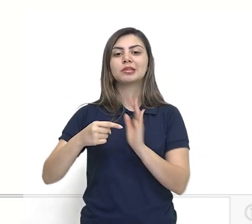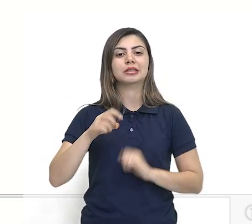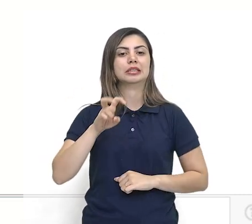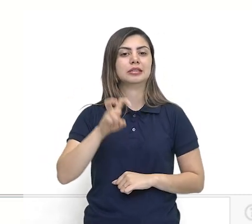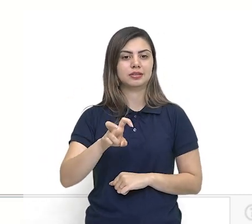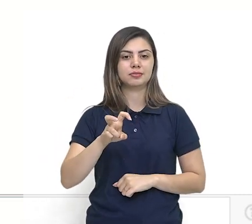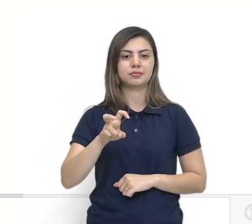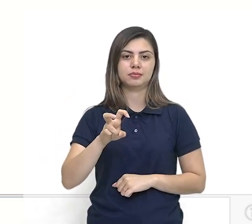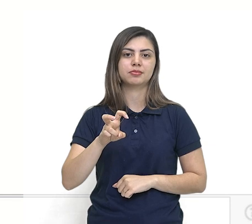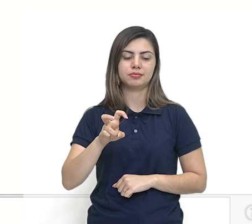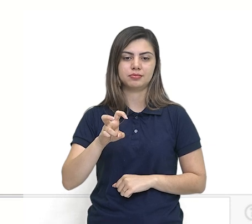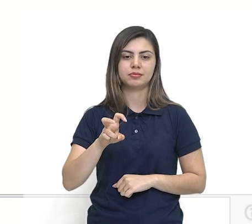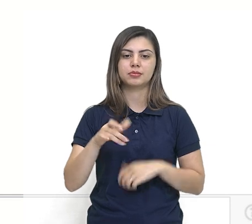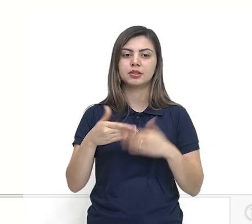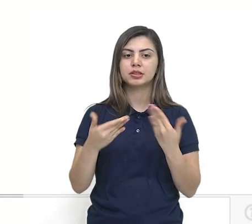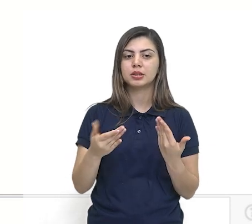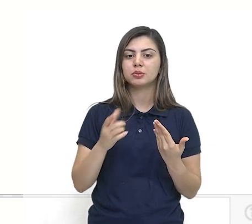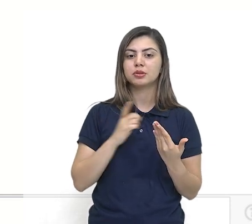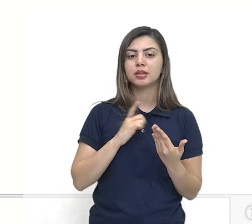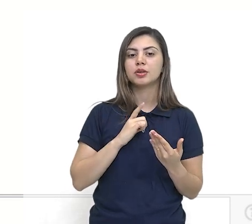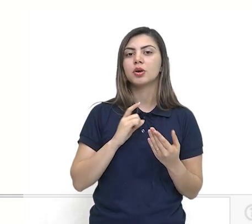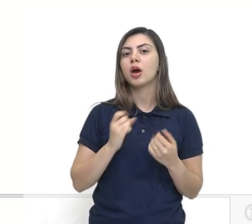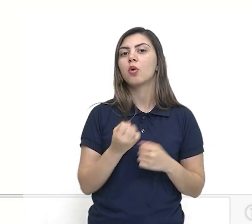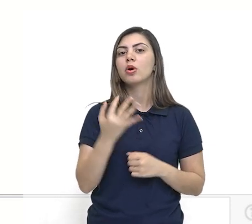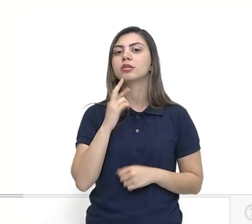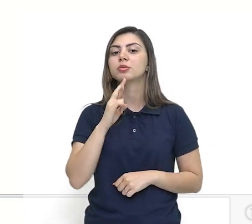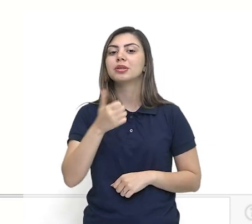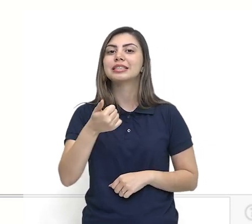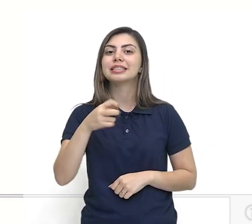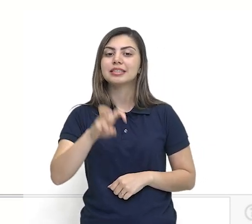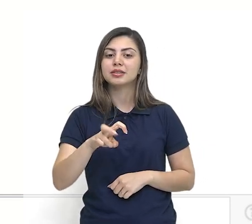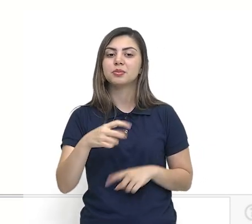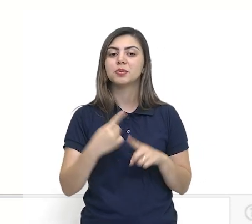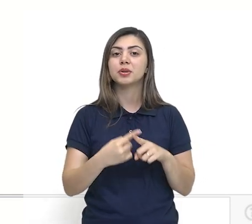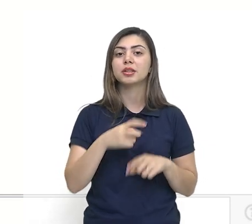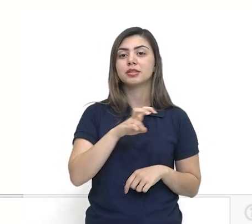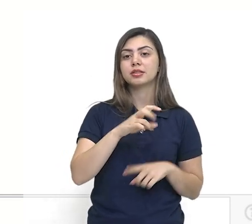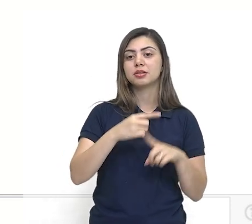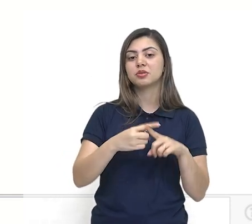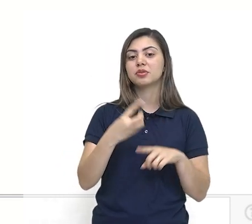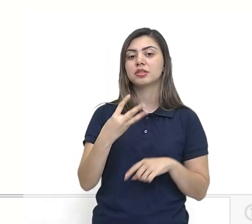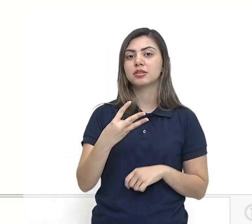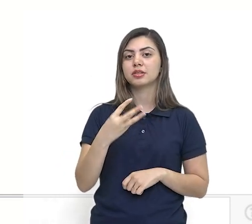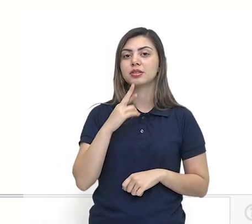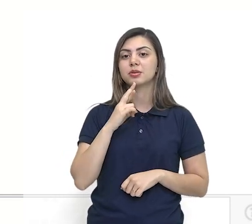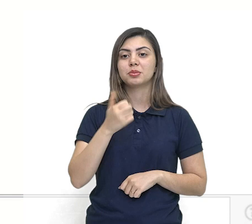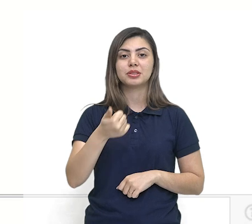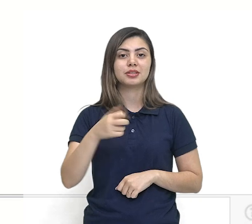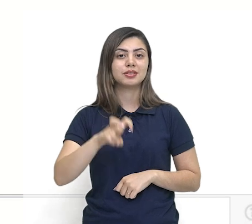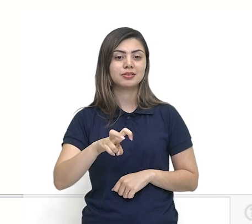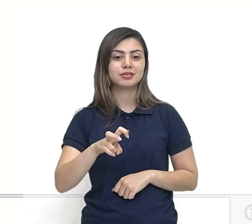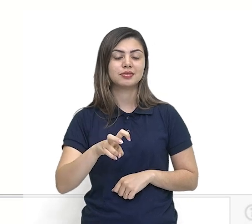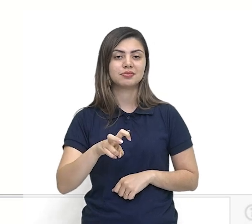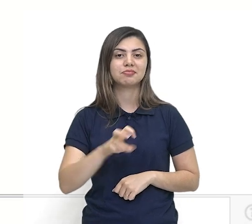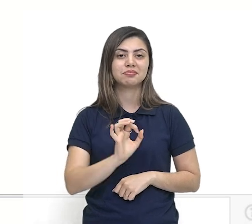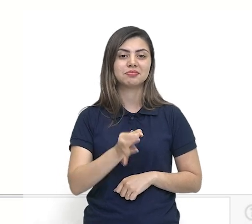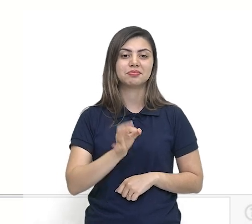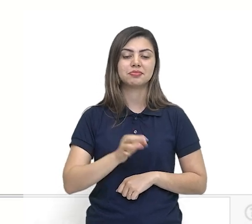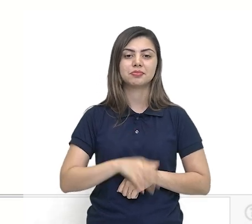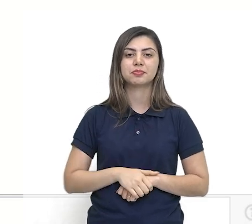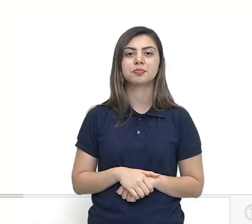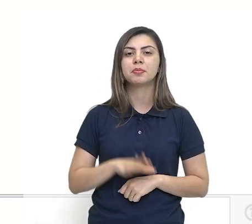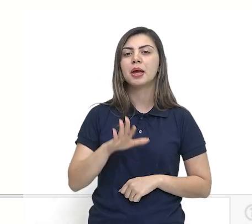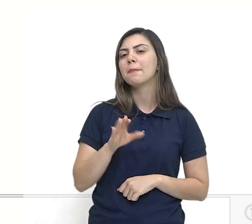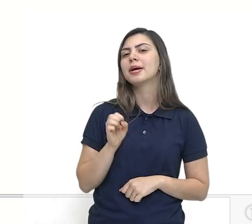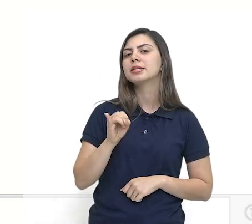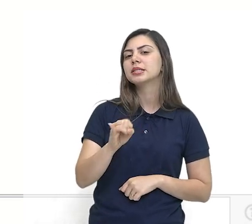passou para quanto? 15. Olha só. Certo? 5 vezes 3, 15. Aí